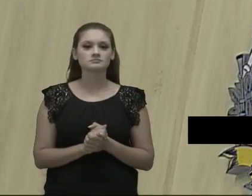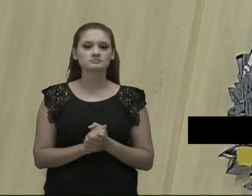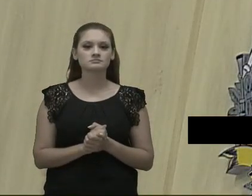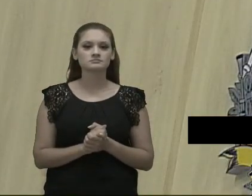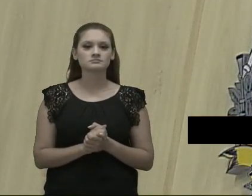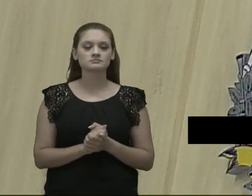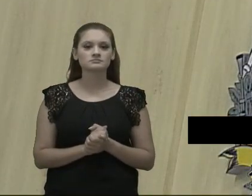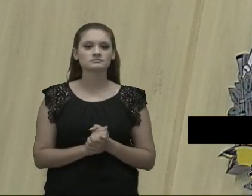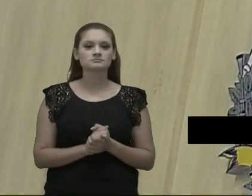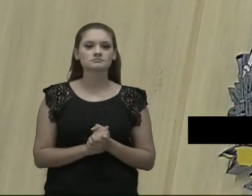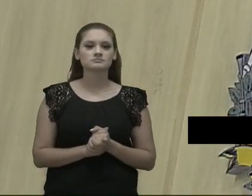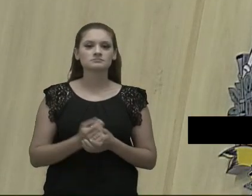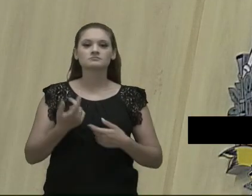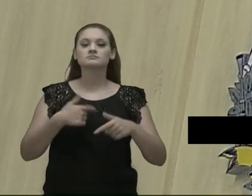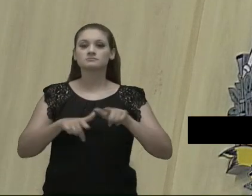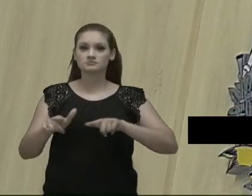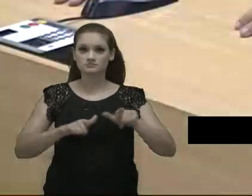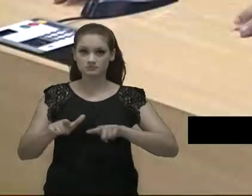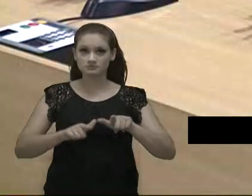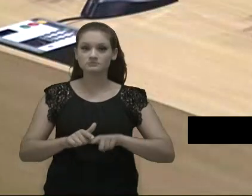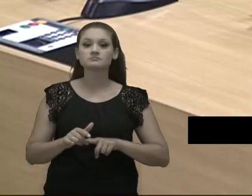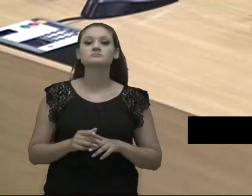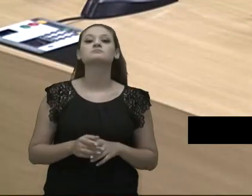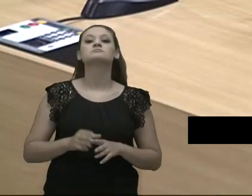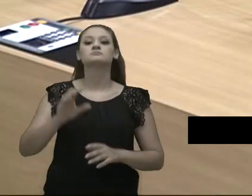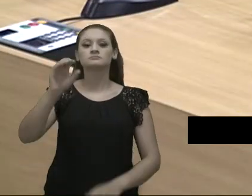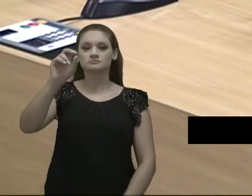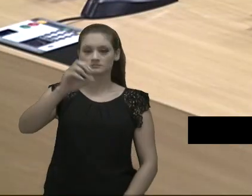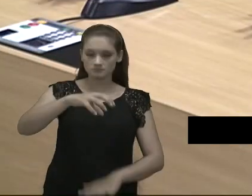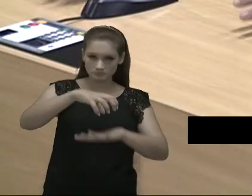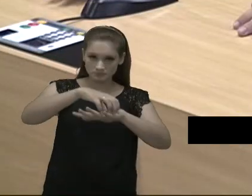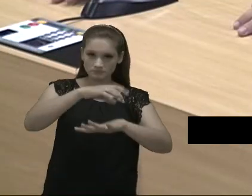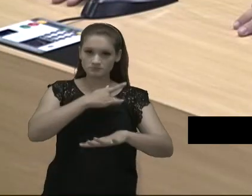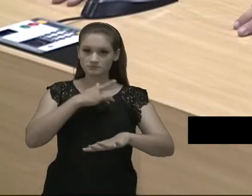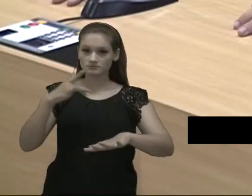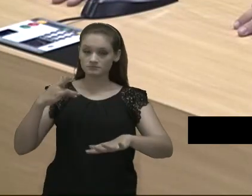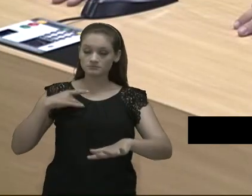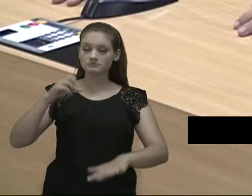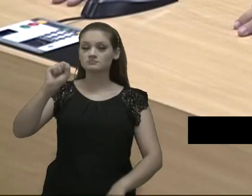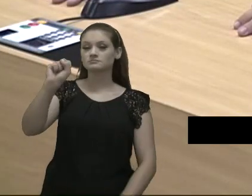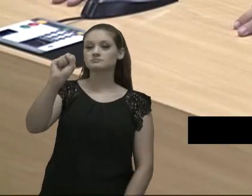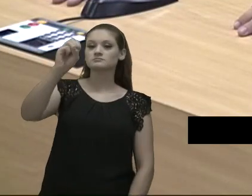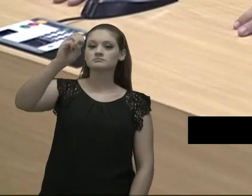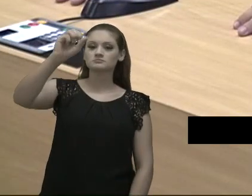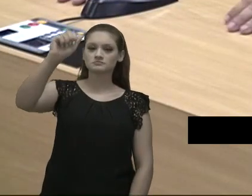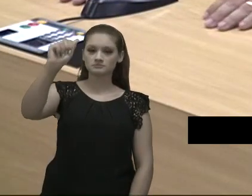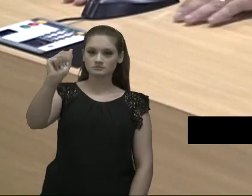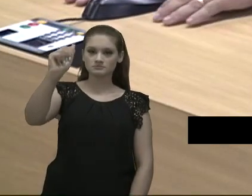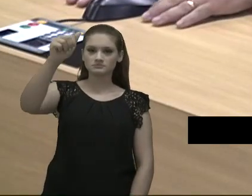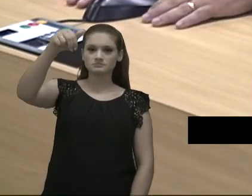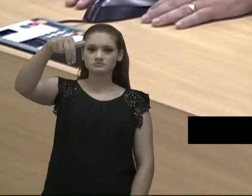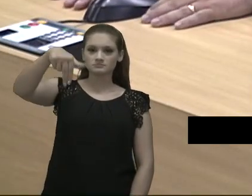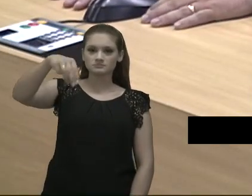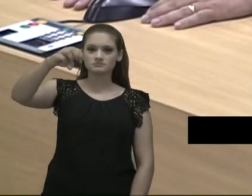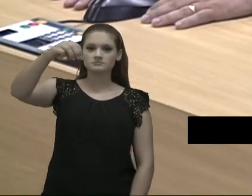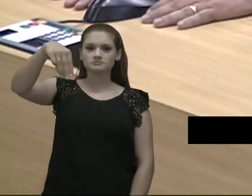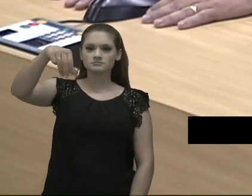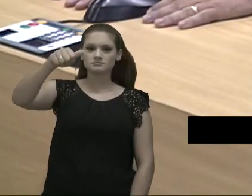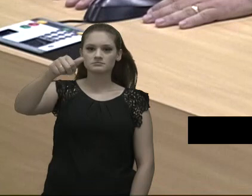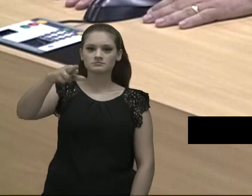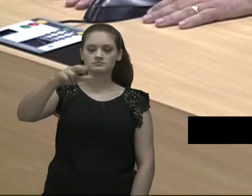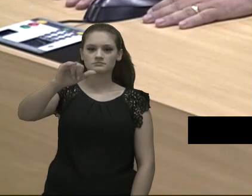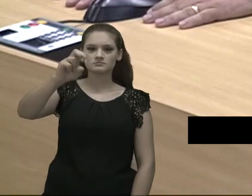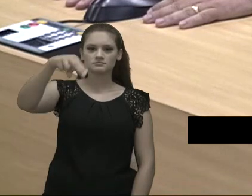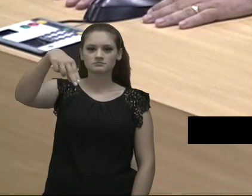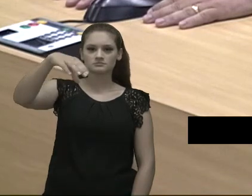Marino. Trabalhou ou ela trabalha? Ela trabalha na UPA San Marino. Fiz a pergunta, trabalha há quanto tempo? Ah, o